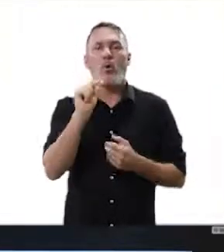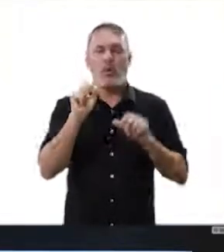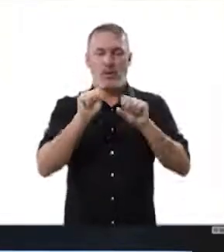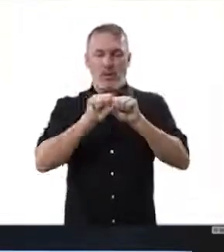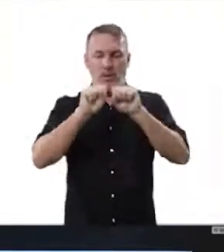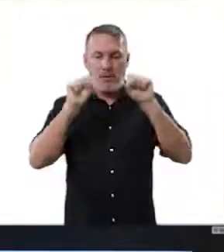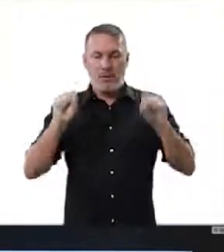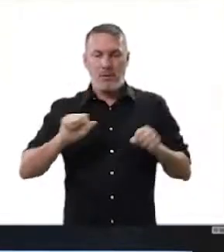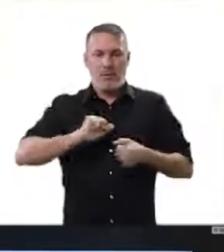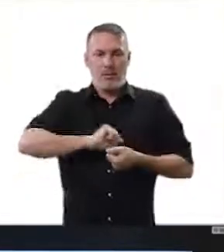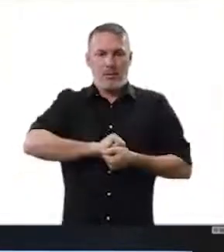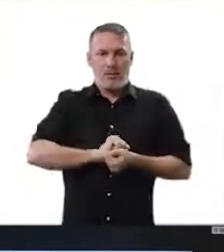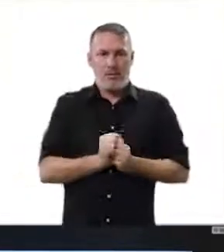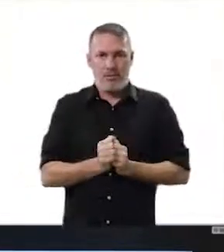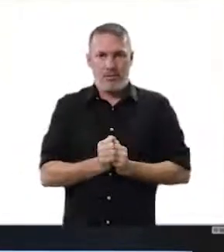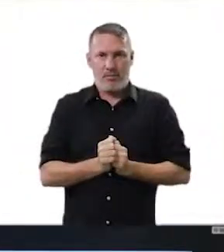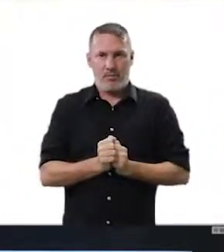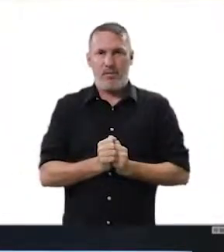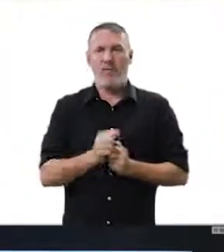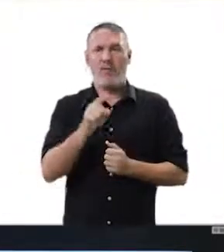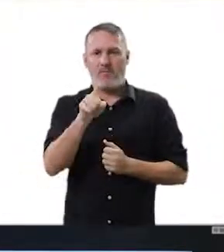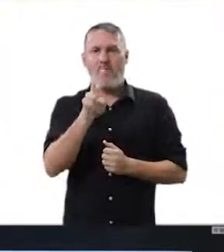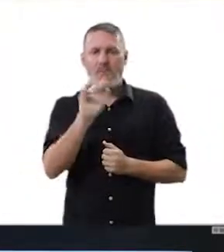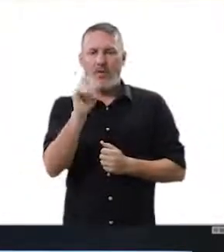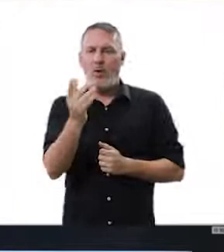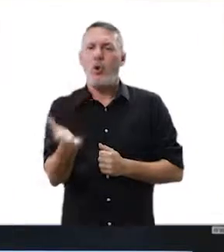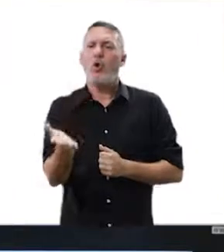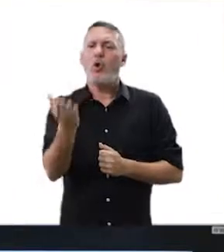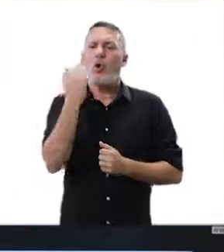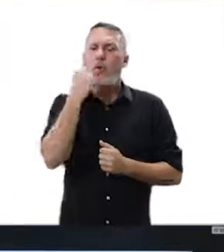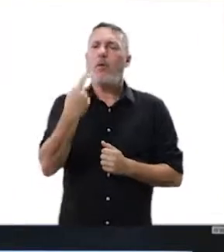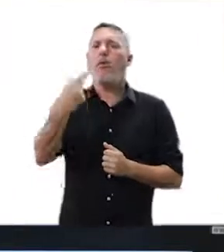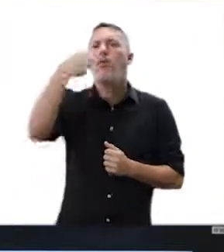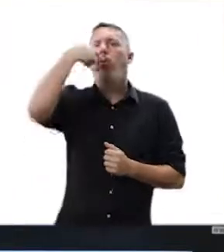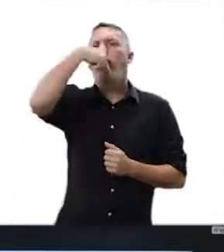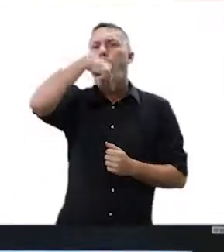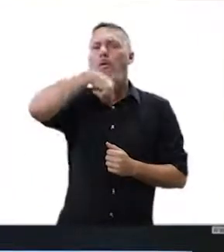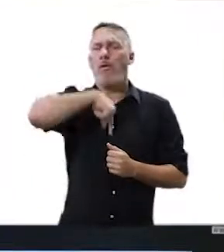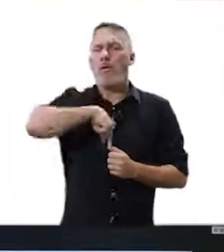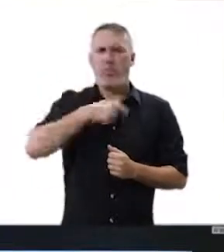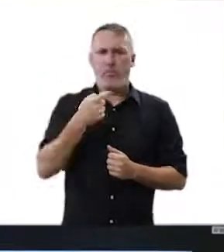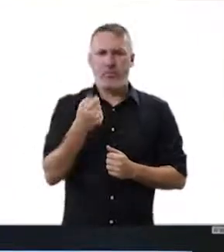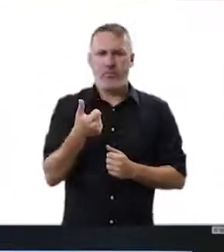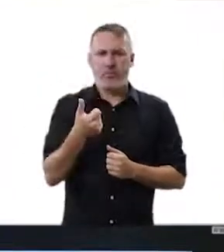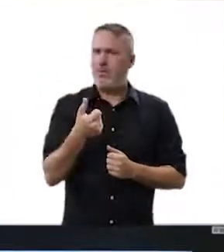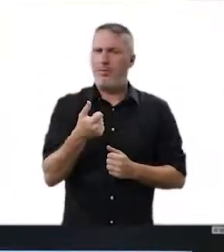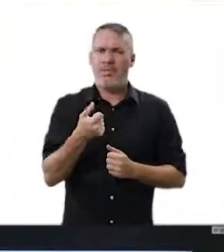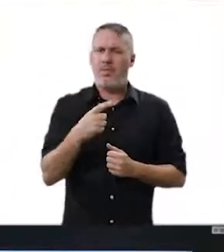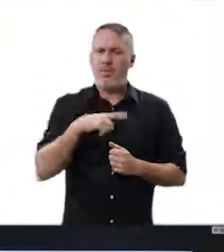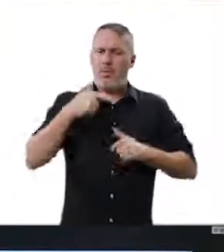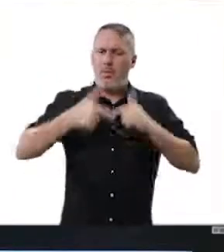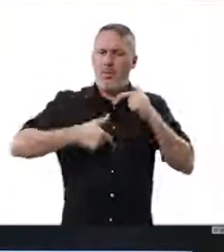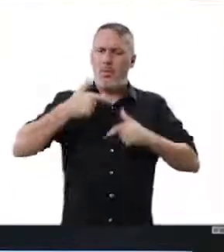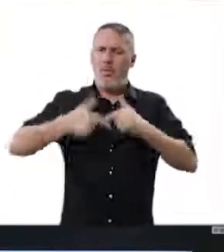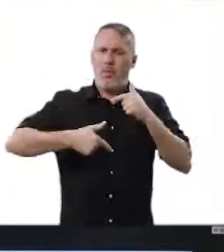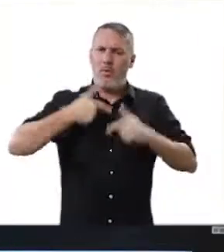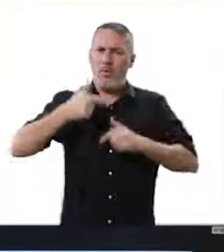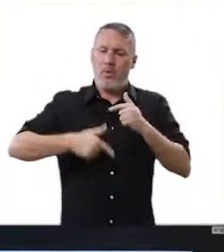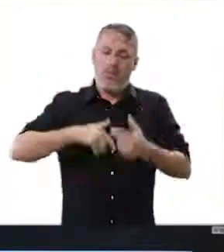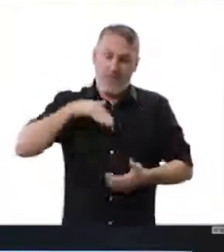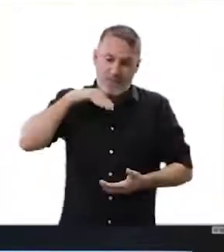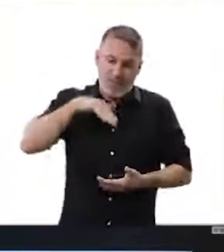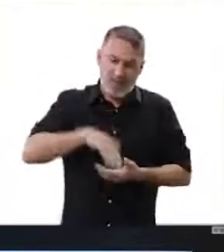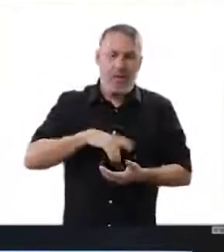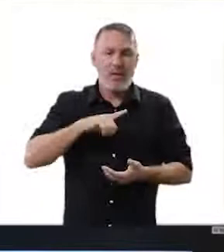essa absorção, ela acontece justamente no intestino porque ele é altamente vascularizado.